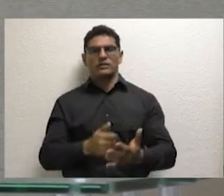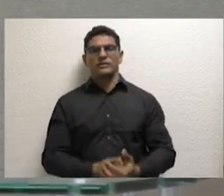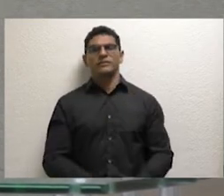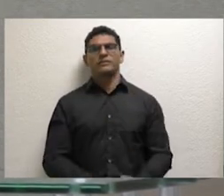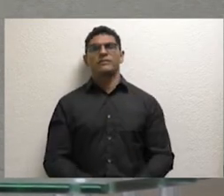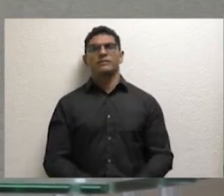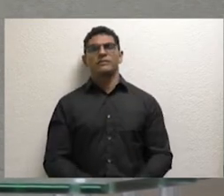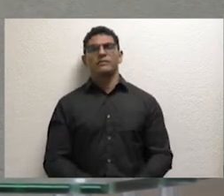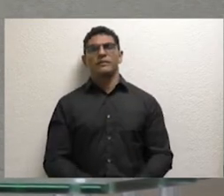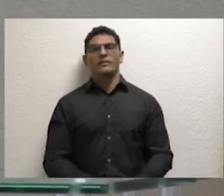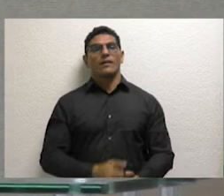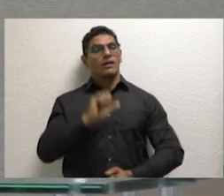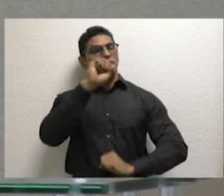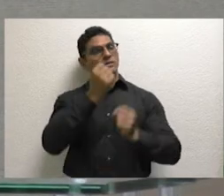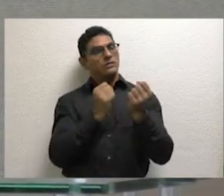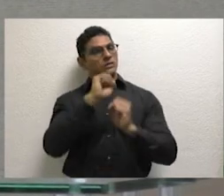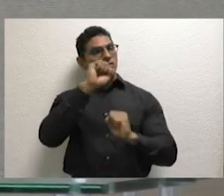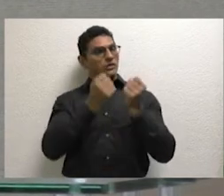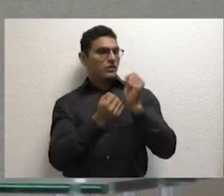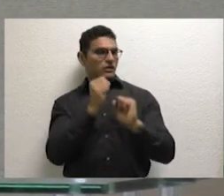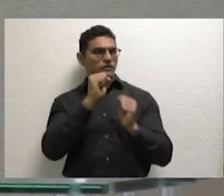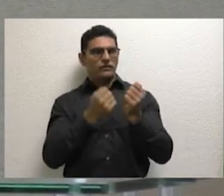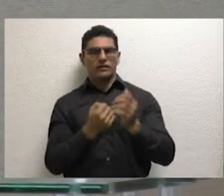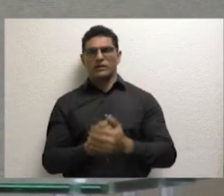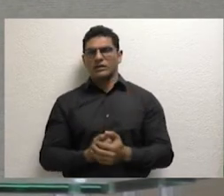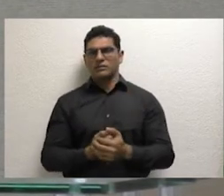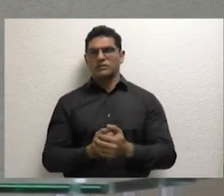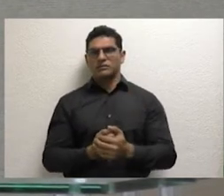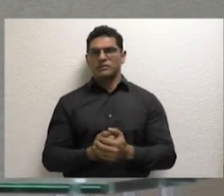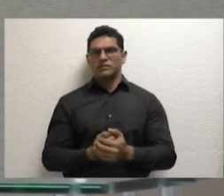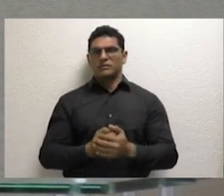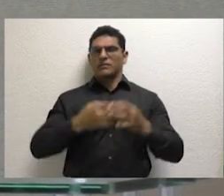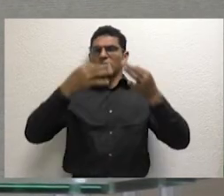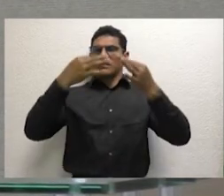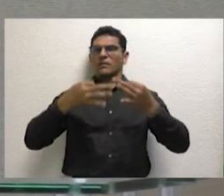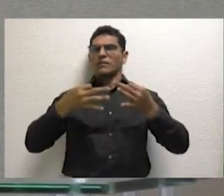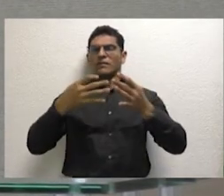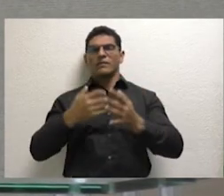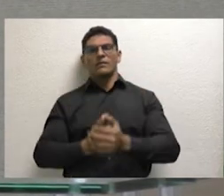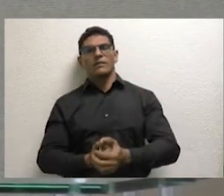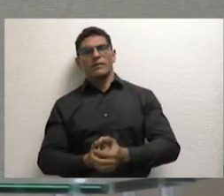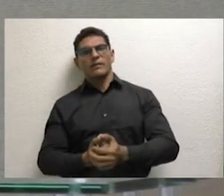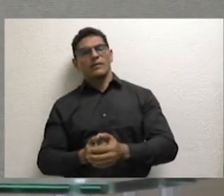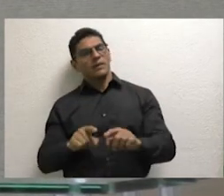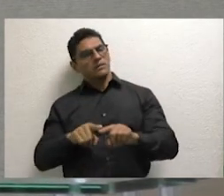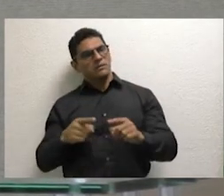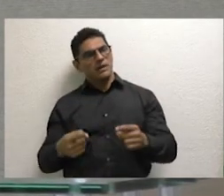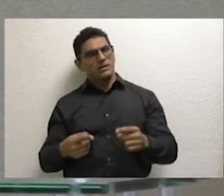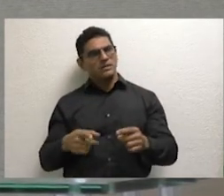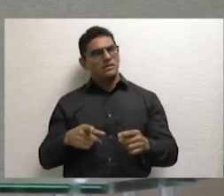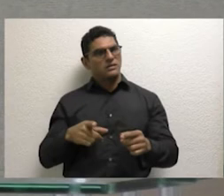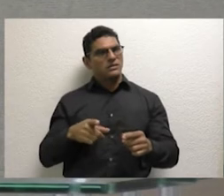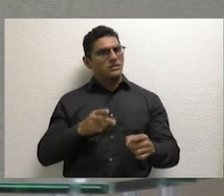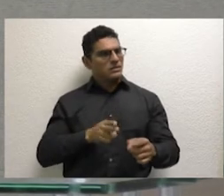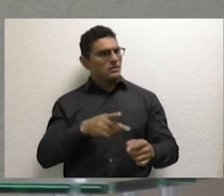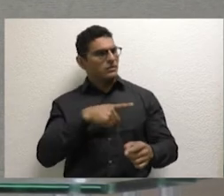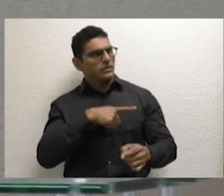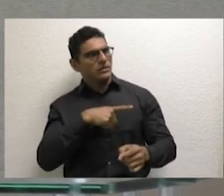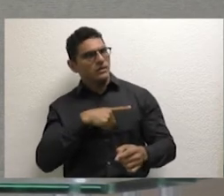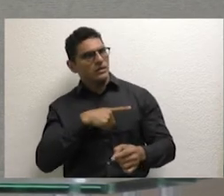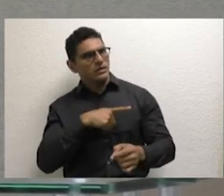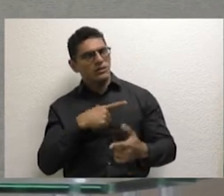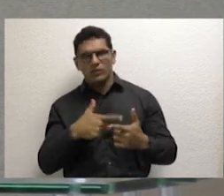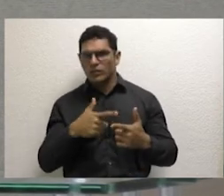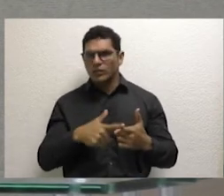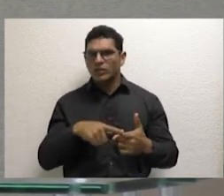a zona franca é um modelo exitoso todos nós sabemos mas aí sempre tem um questionamento o que que